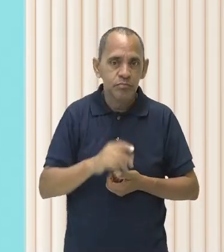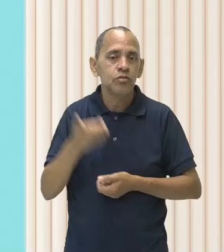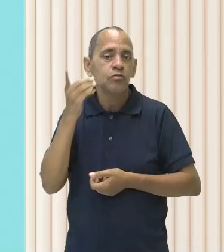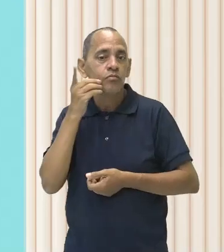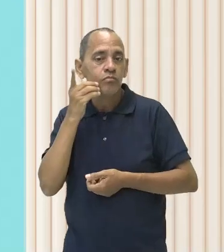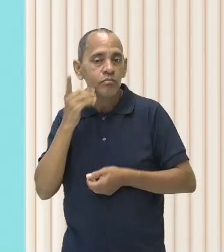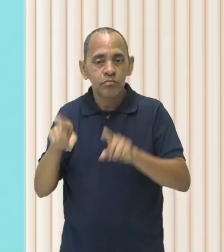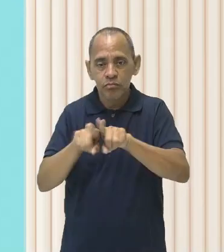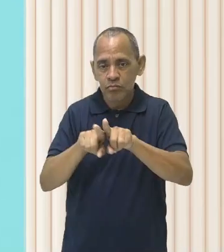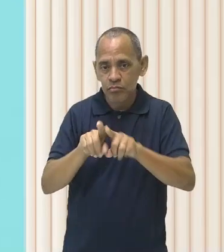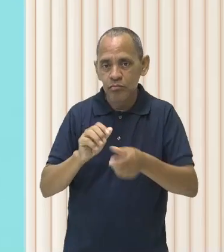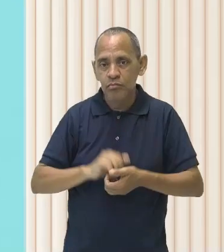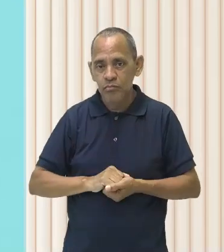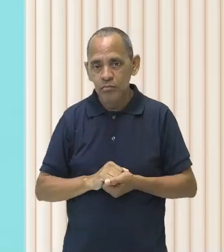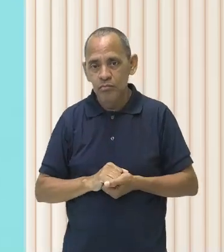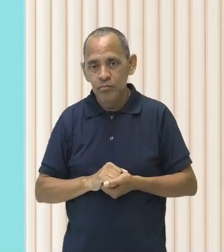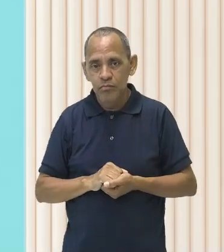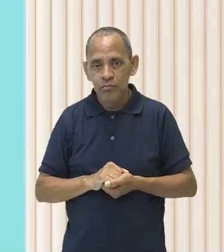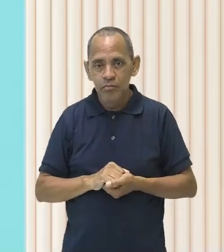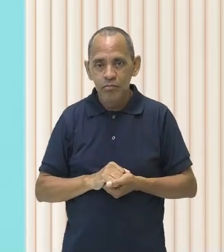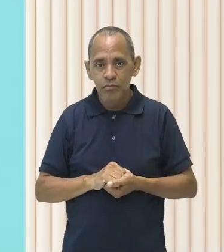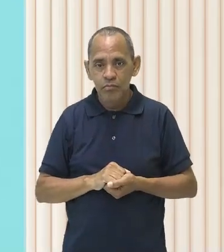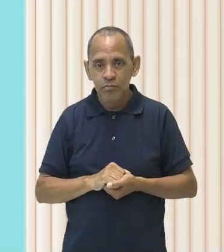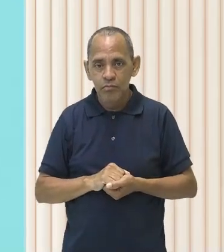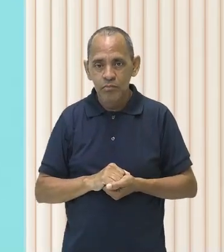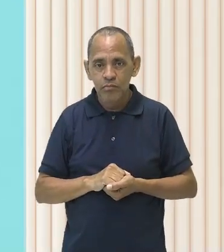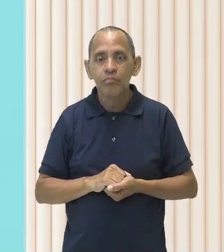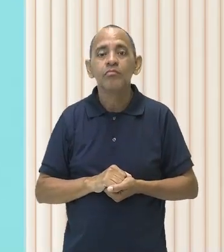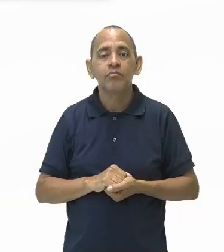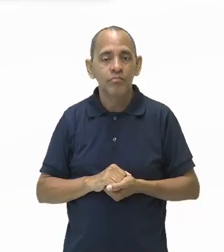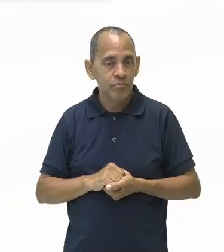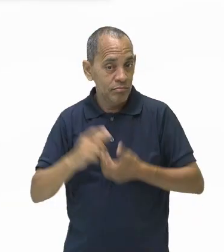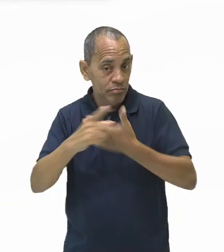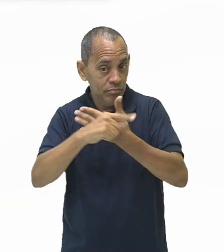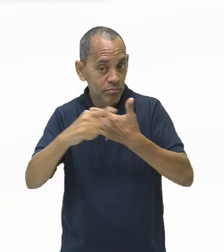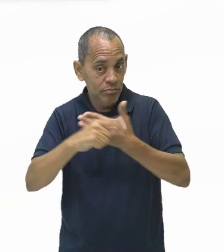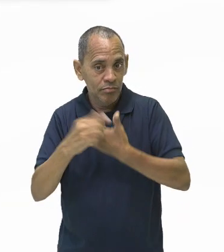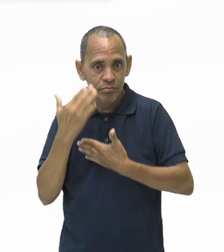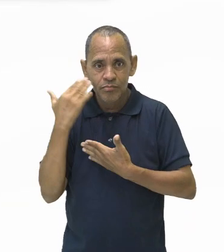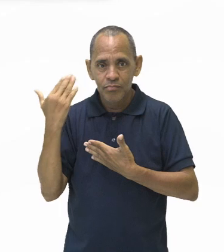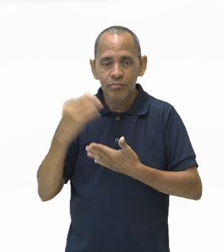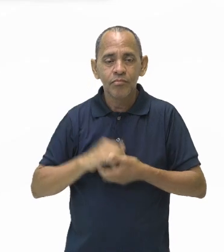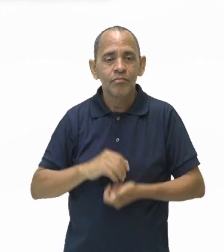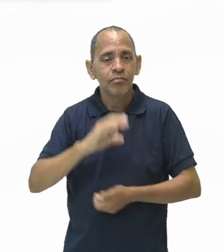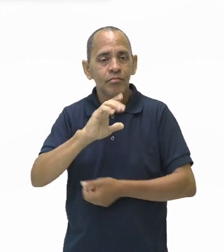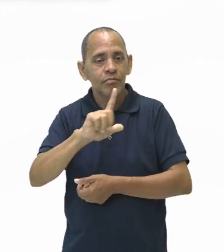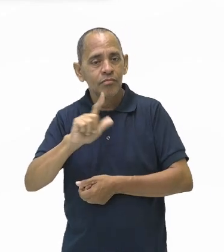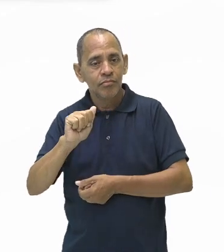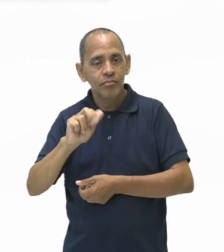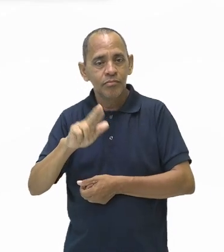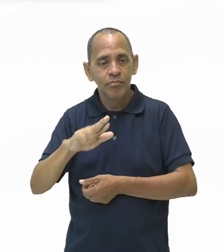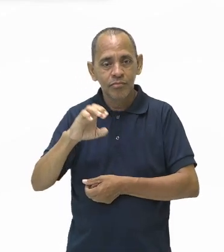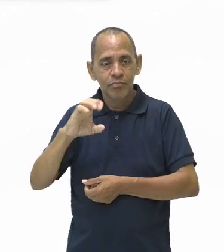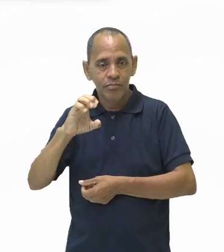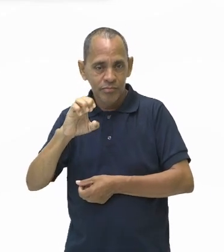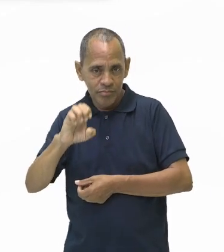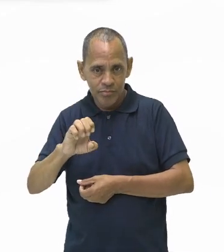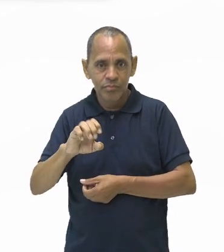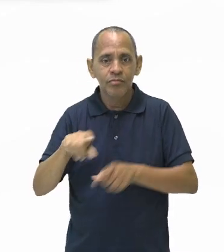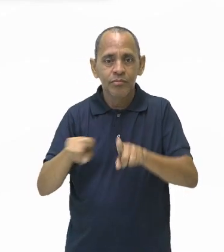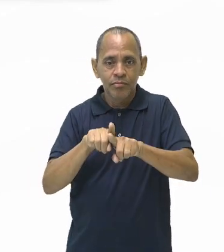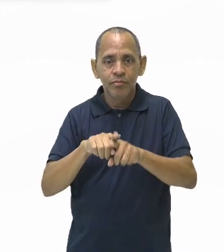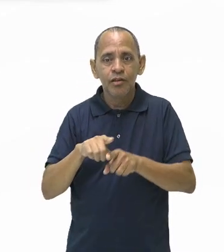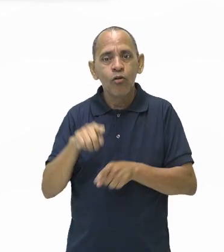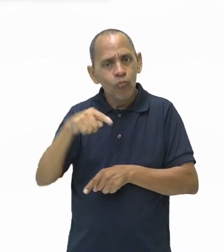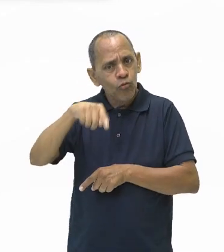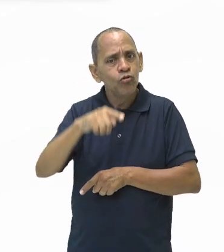dia. Vamos conhecer aqui uma escritora, vejam só, vamos relembrar, porque provavelmente vocês